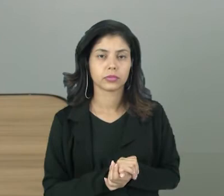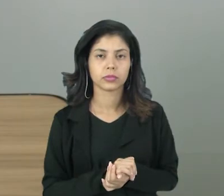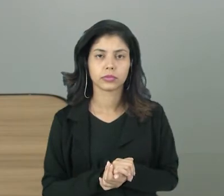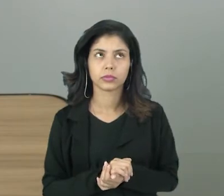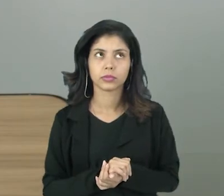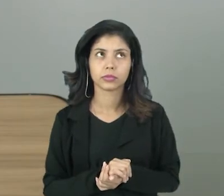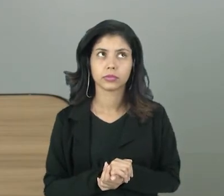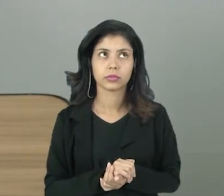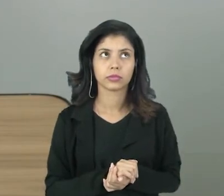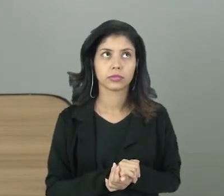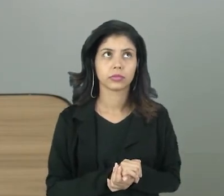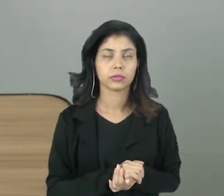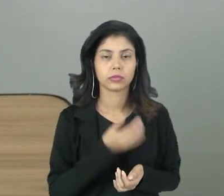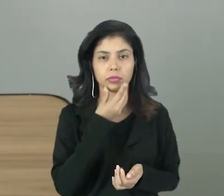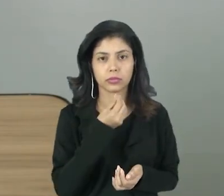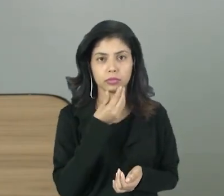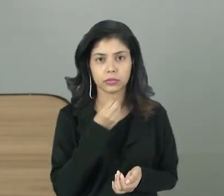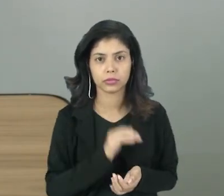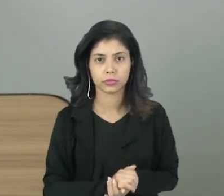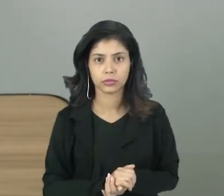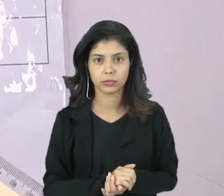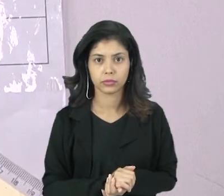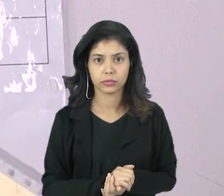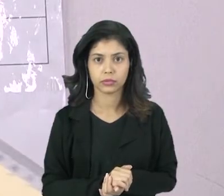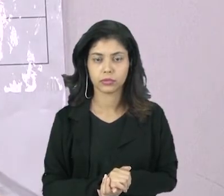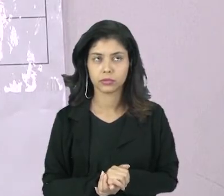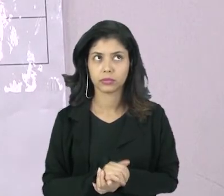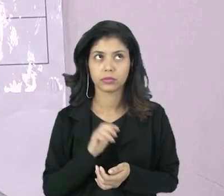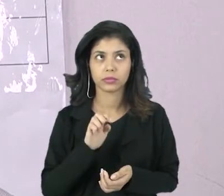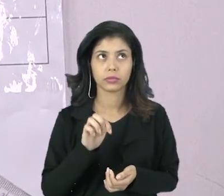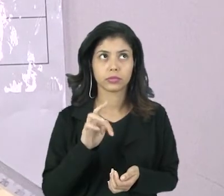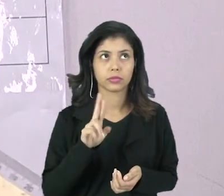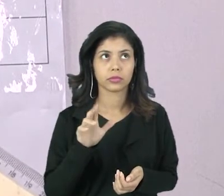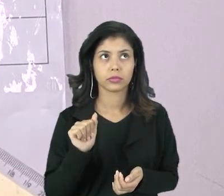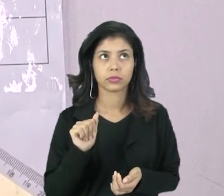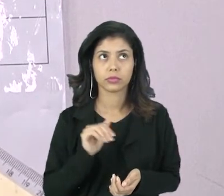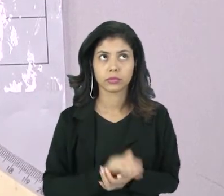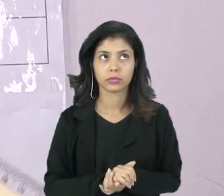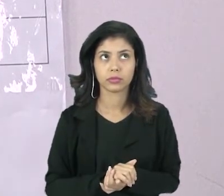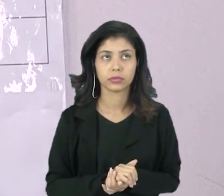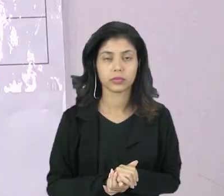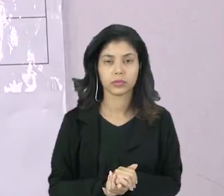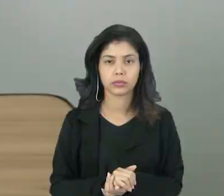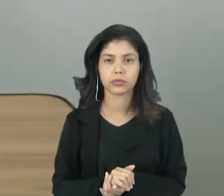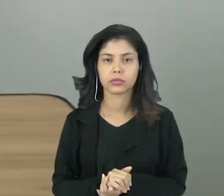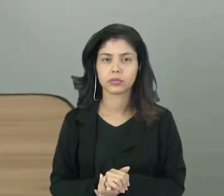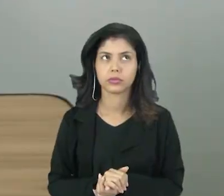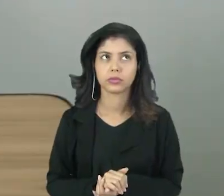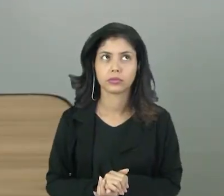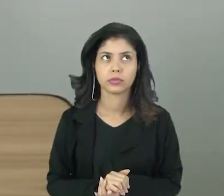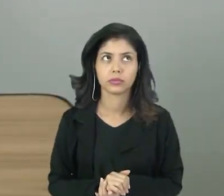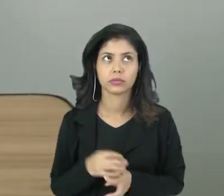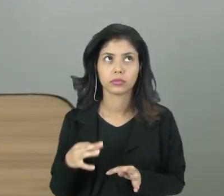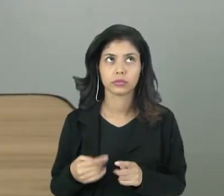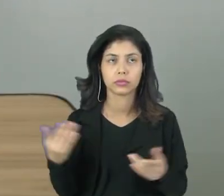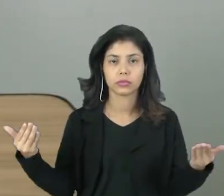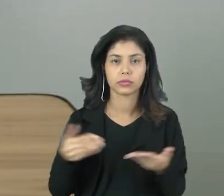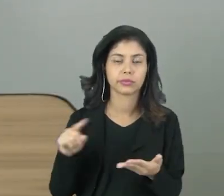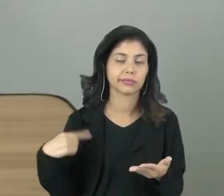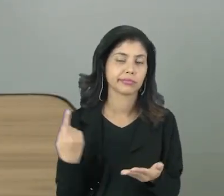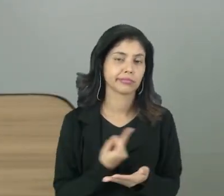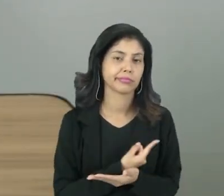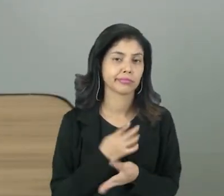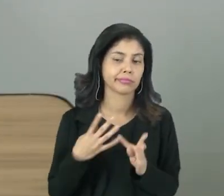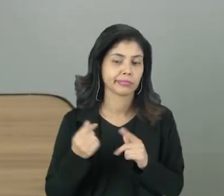palavra vamos lá o menino está o menino está a crianças e